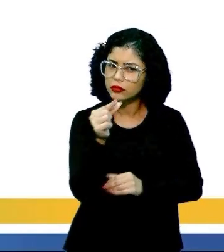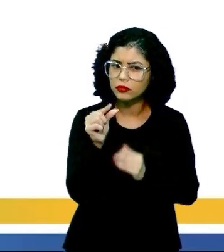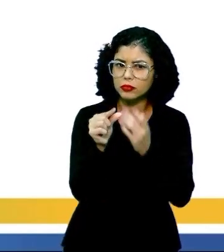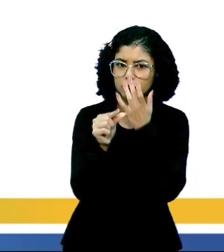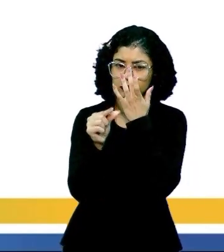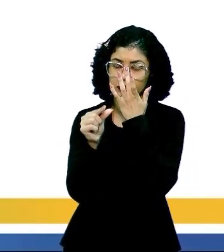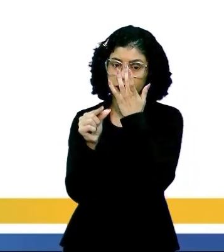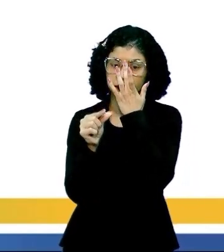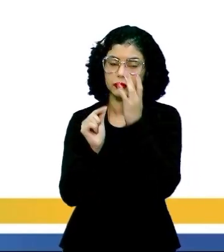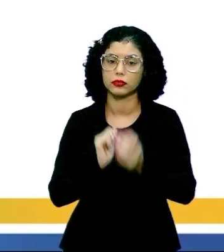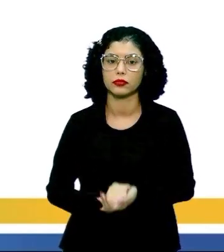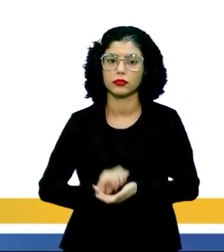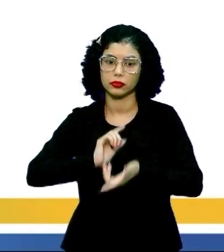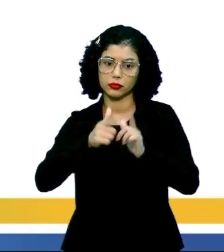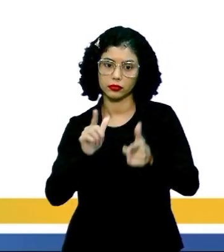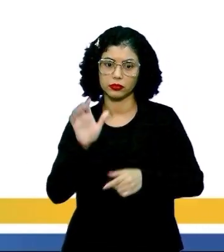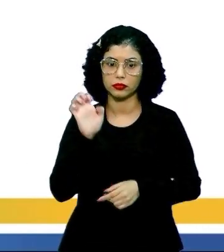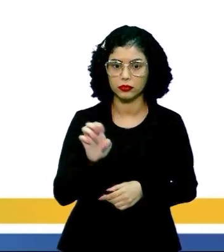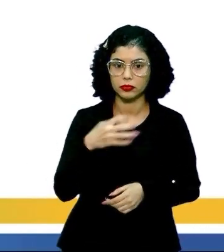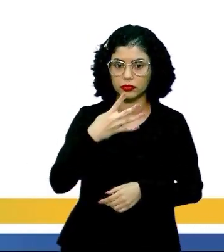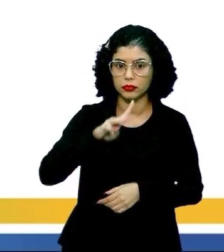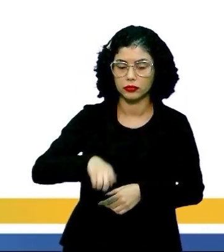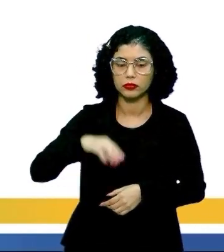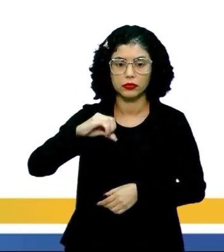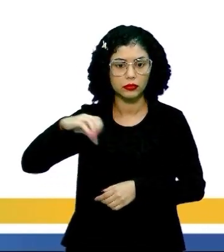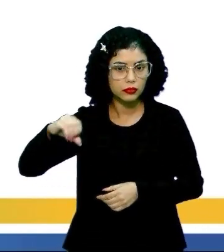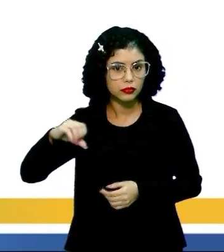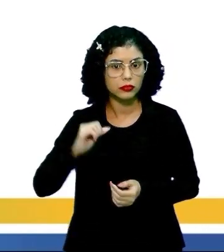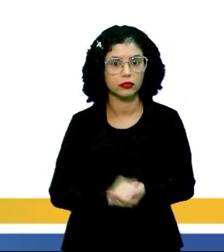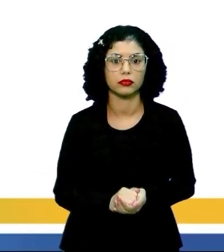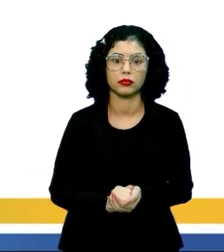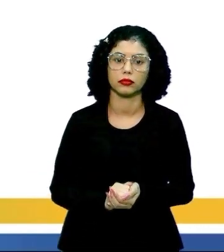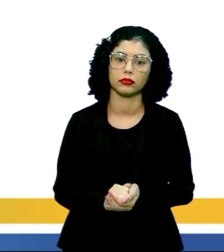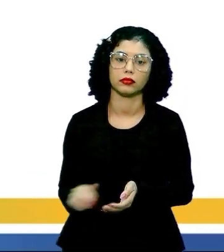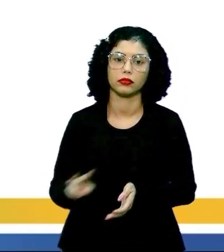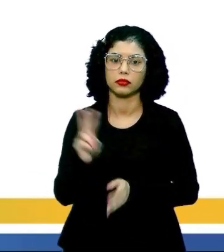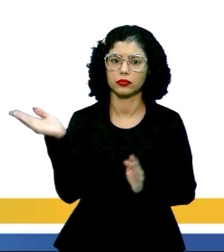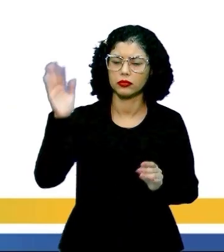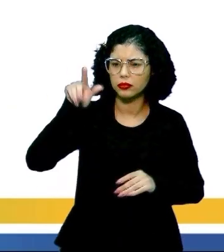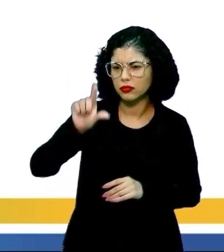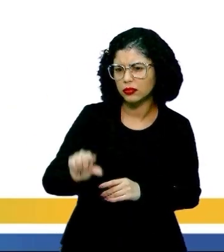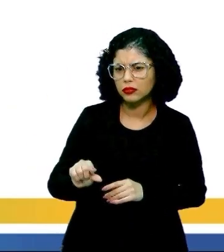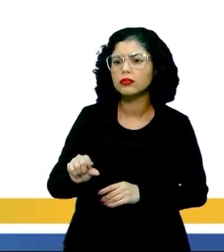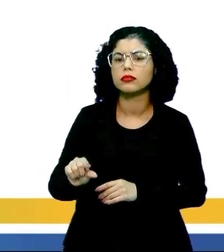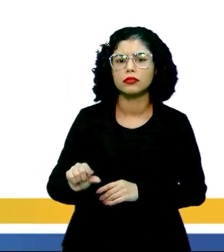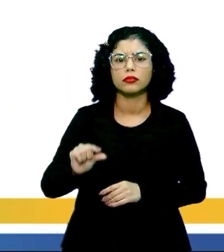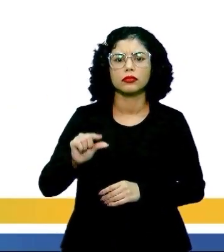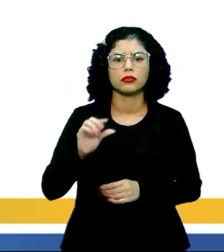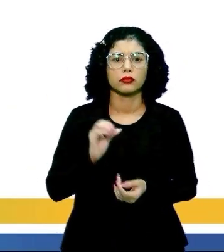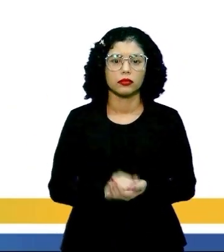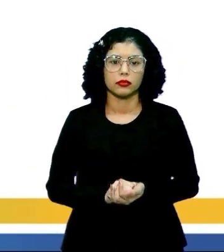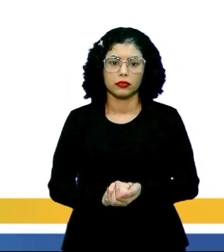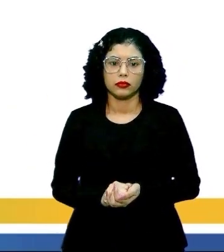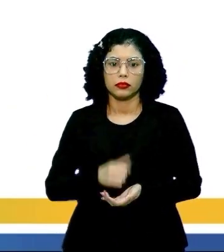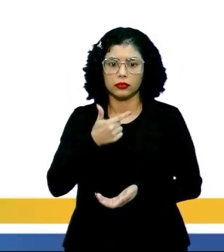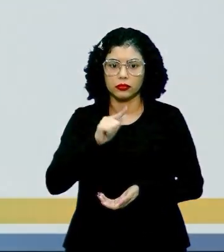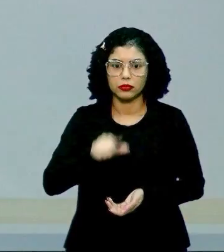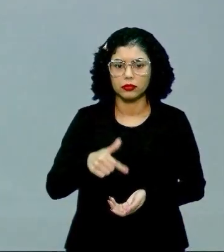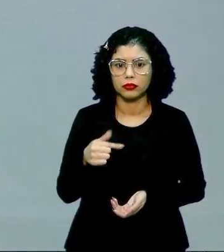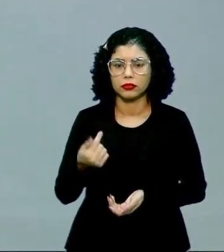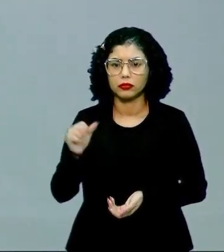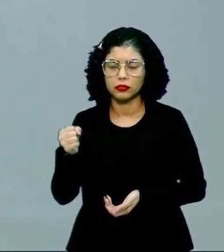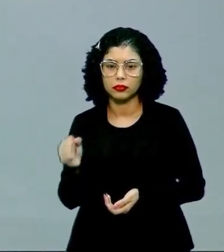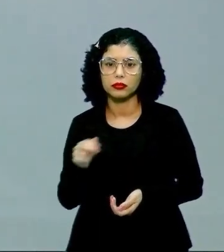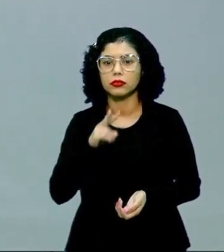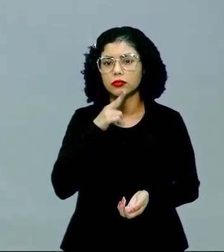então observa-se que na letra ele tem um valor de 4,99 o valor mais baixo seria 2,78 percebe que quando